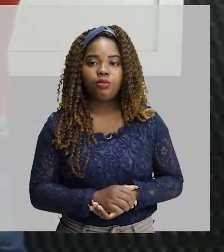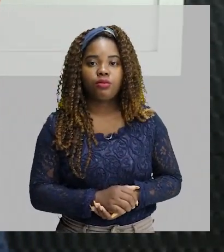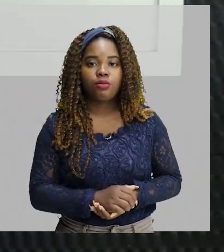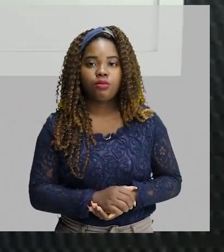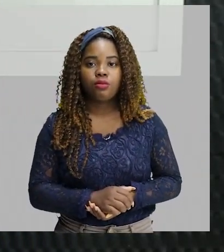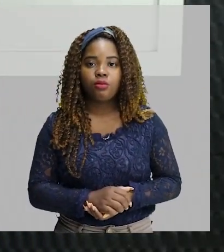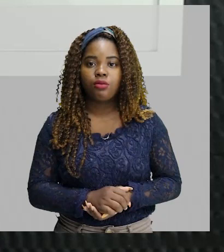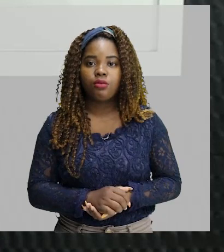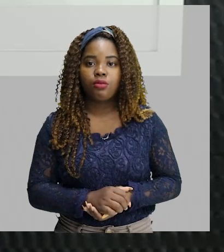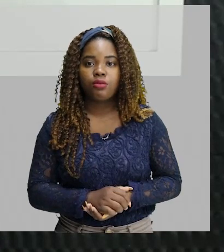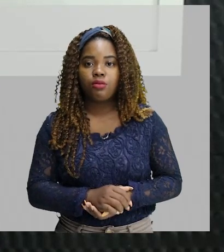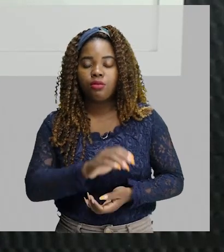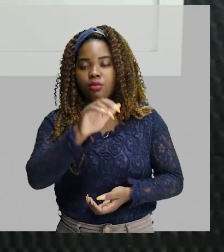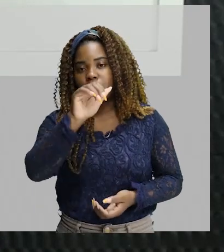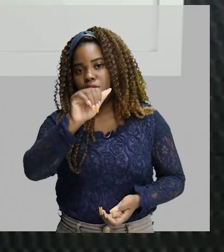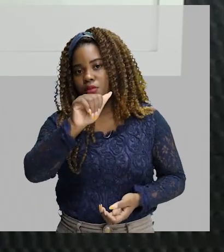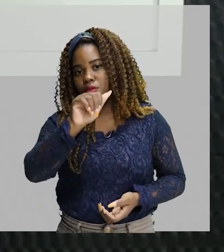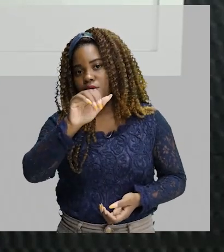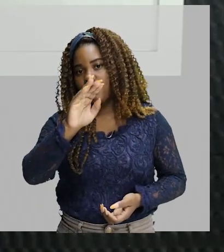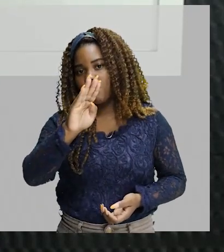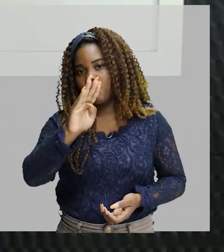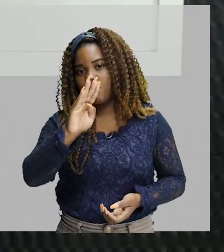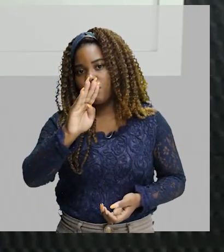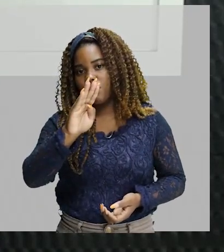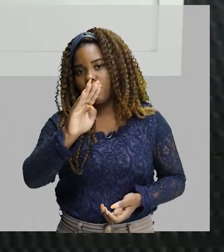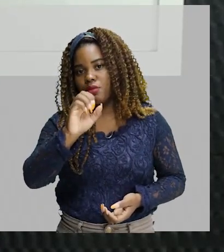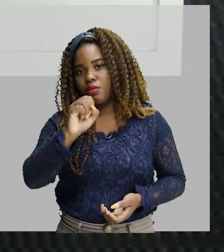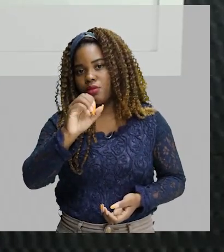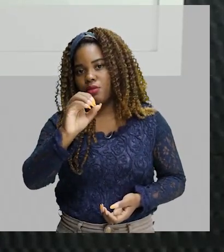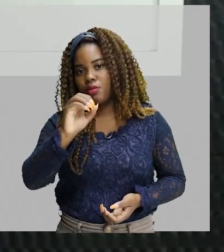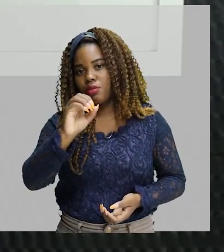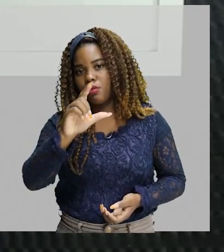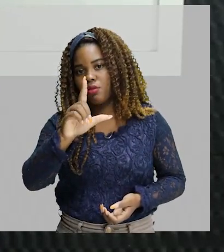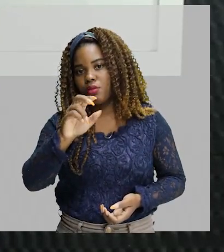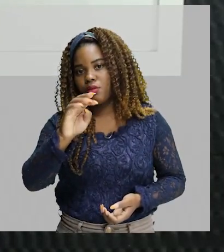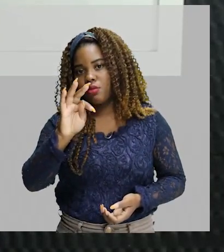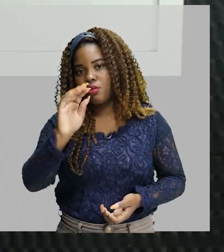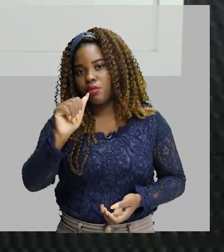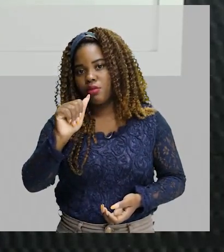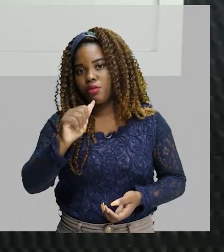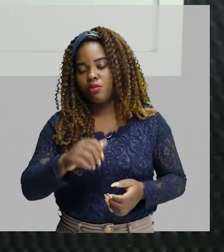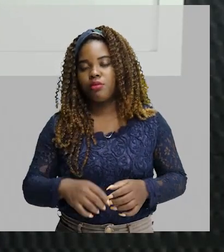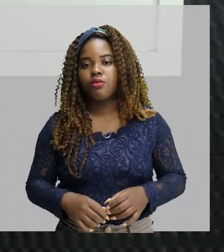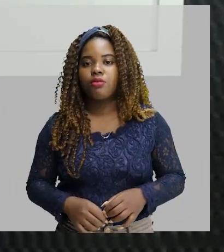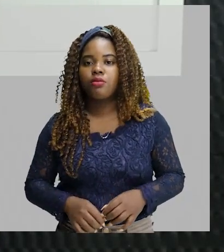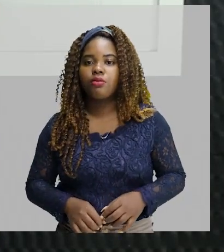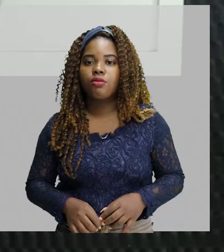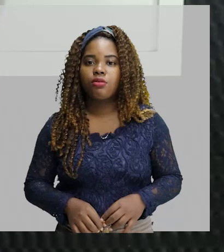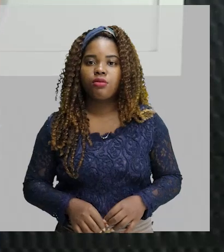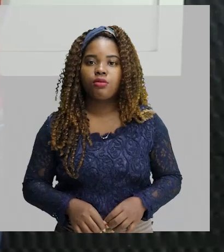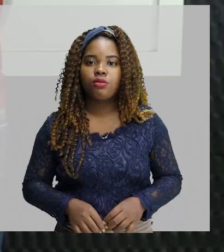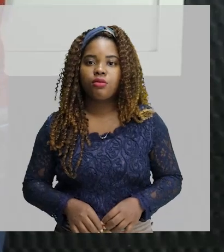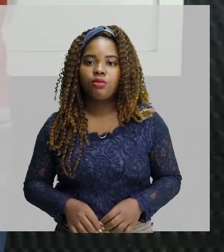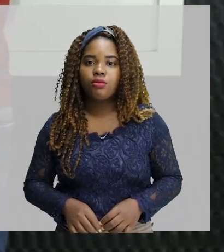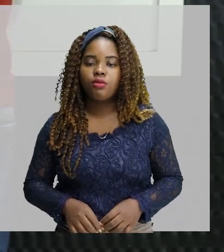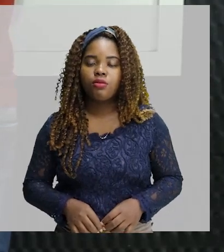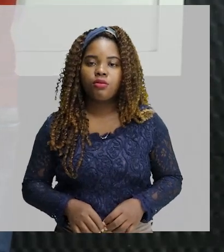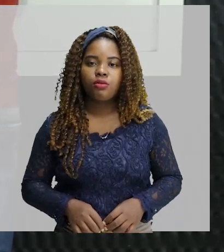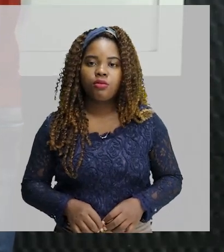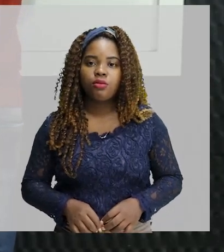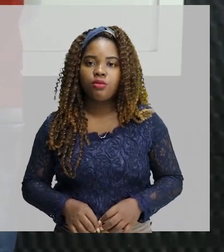é absoluta. Então eu tenho uma liberdade que é absoluta,